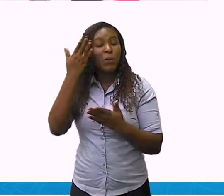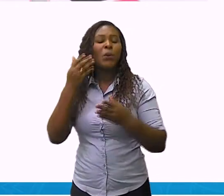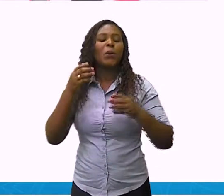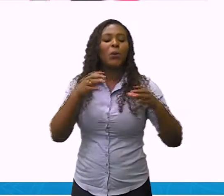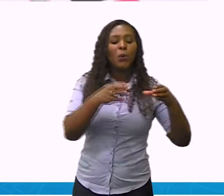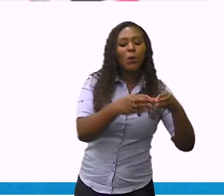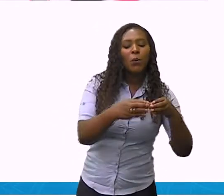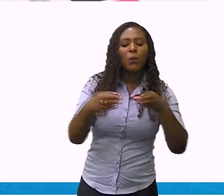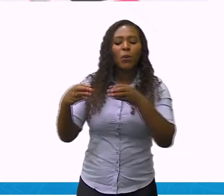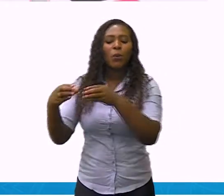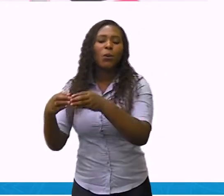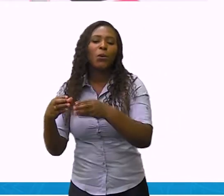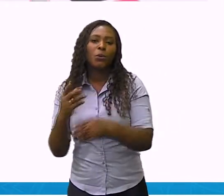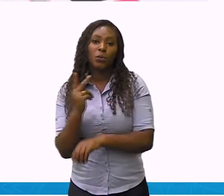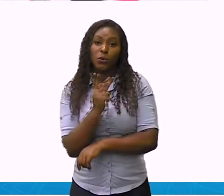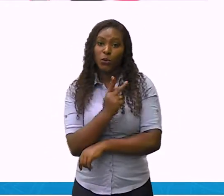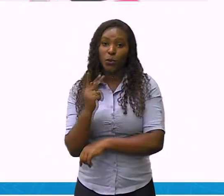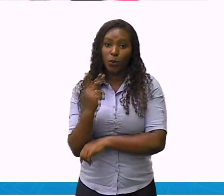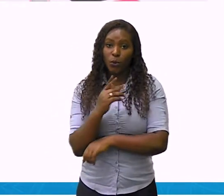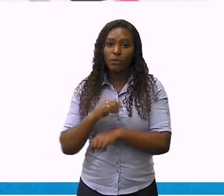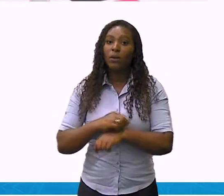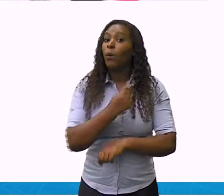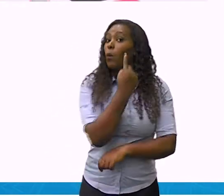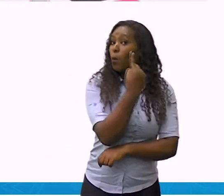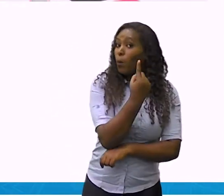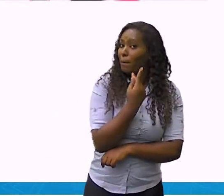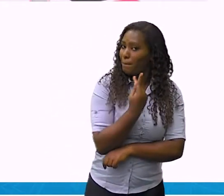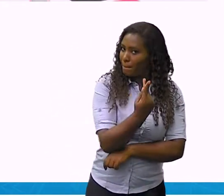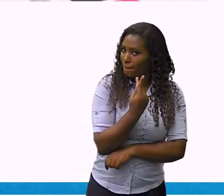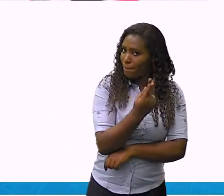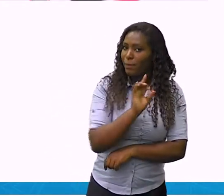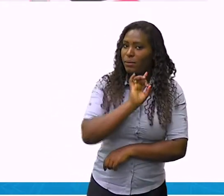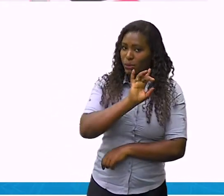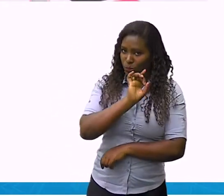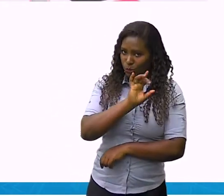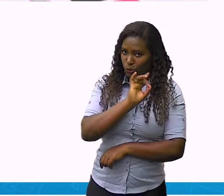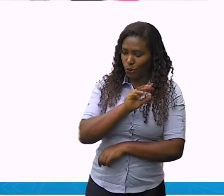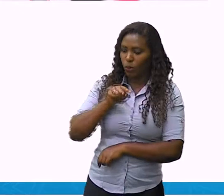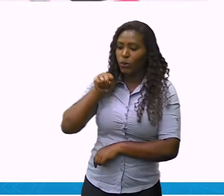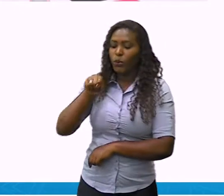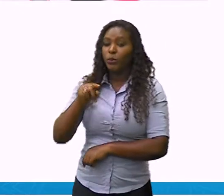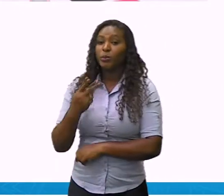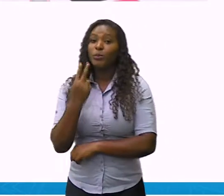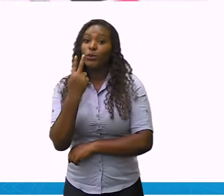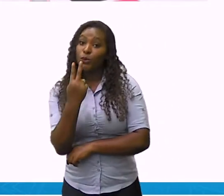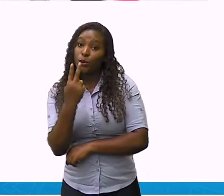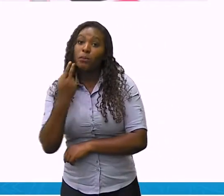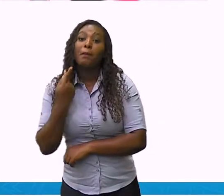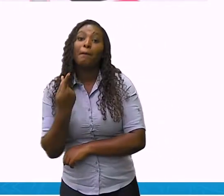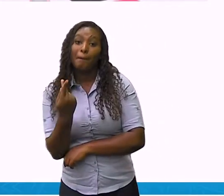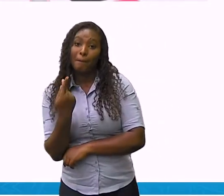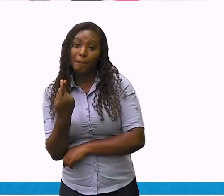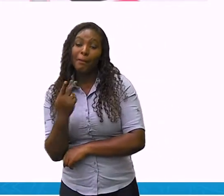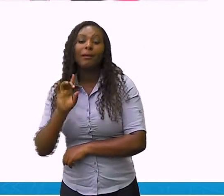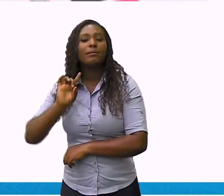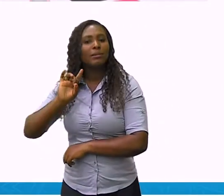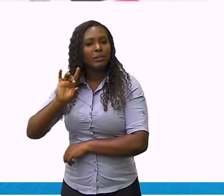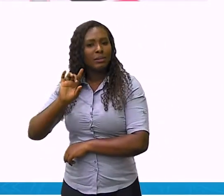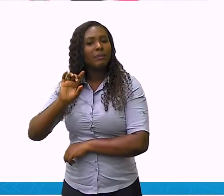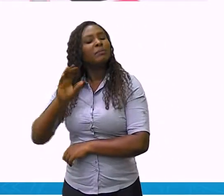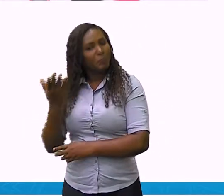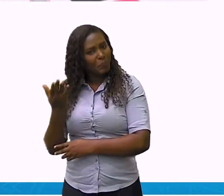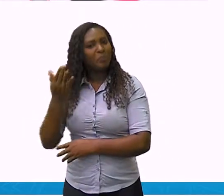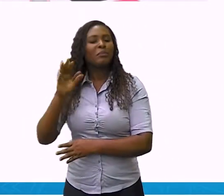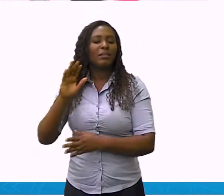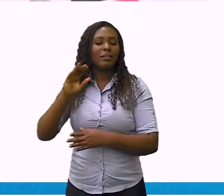2 grupos de imagens, aqueles com um par de lados paralelos e aquele outro grupo com